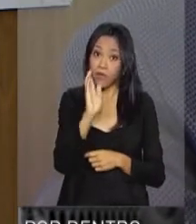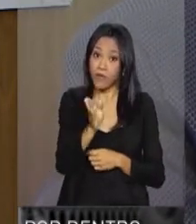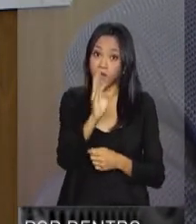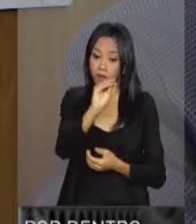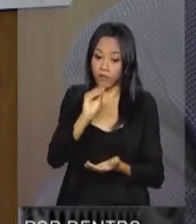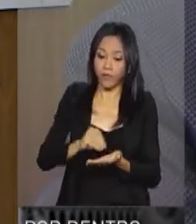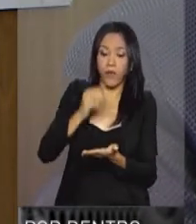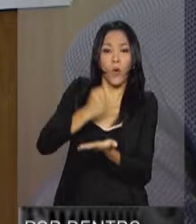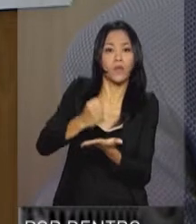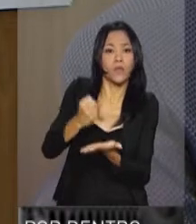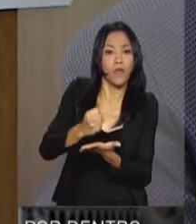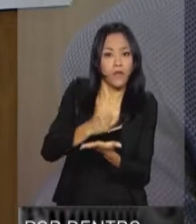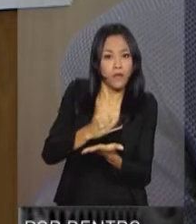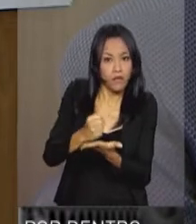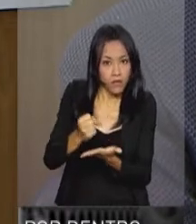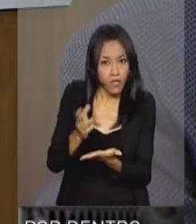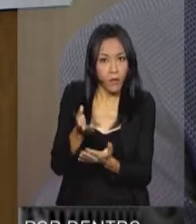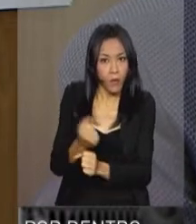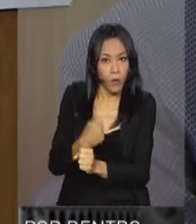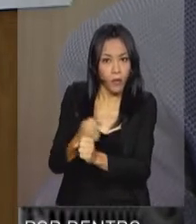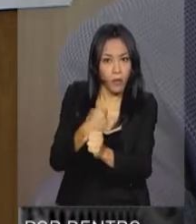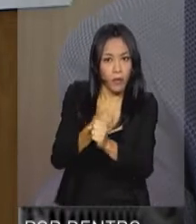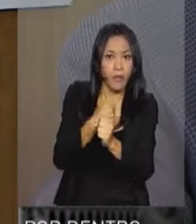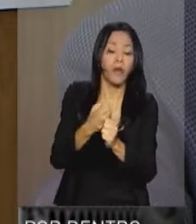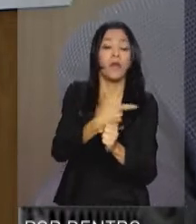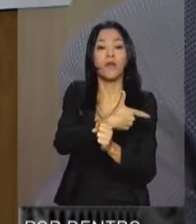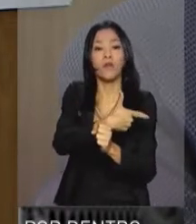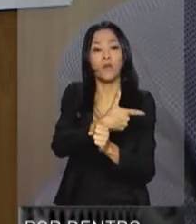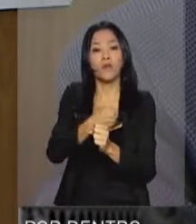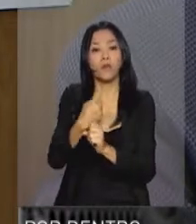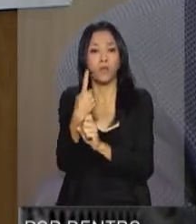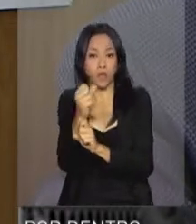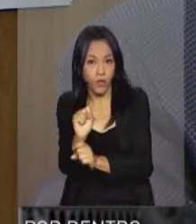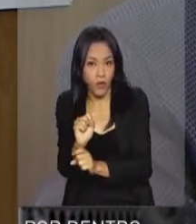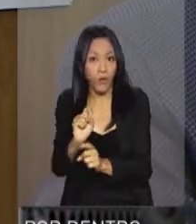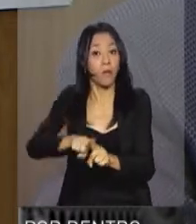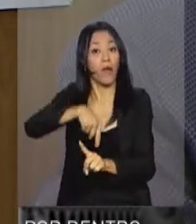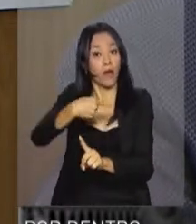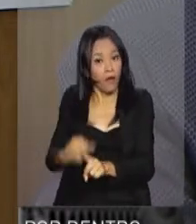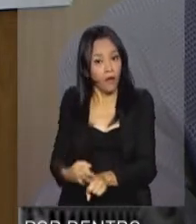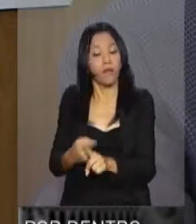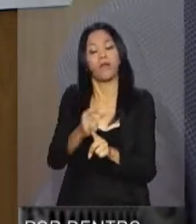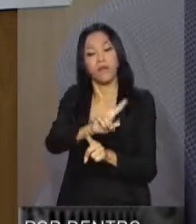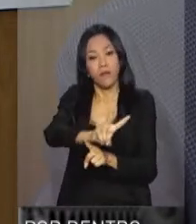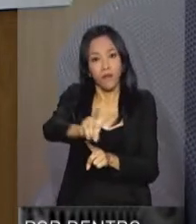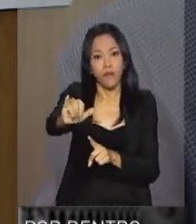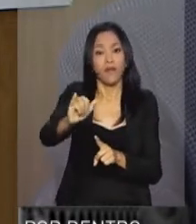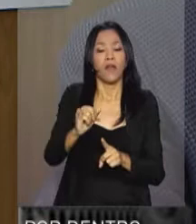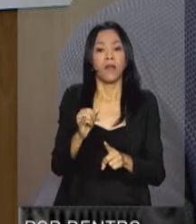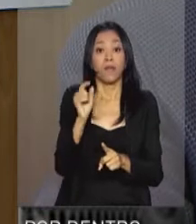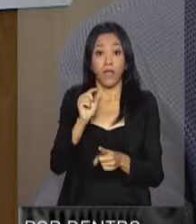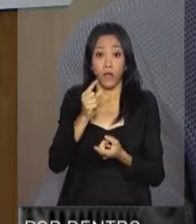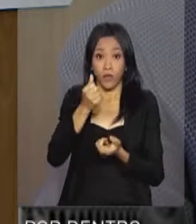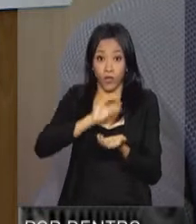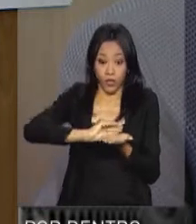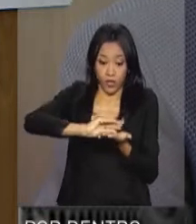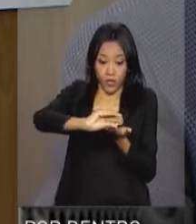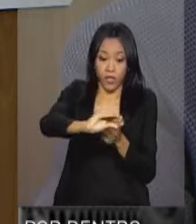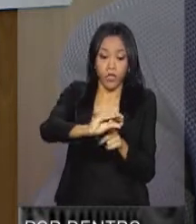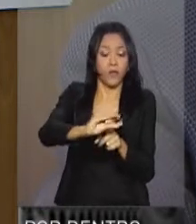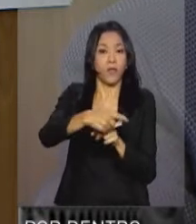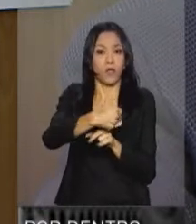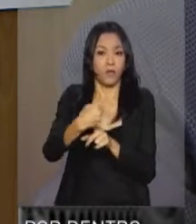ea um início de 2018 mas outras serão ainda disponibilizadas para que os investimentos em 2018